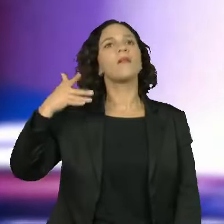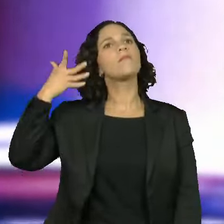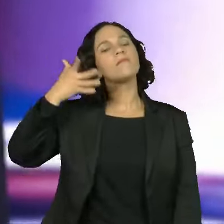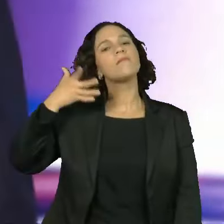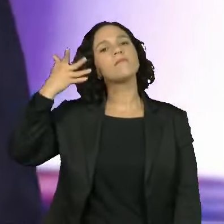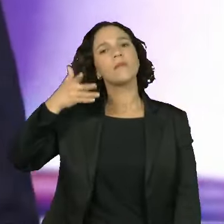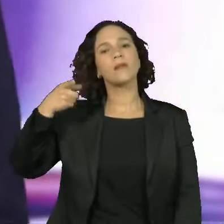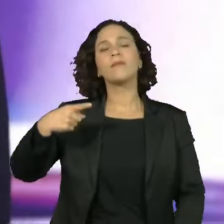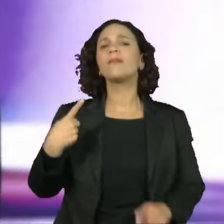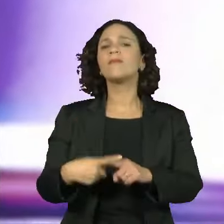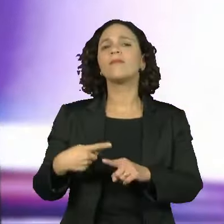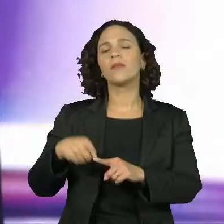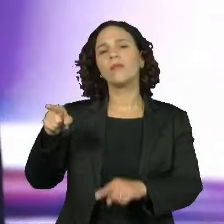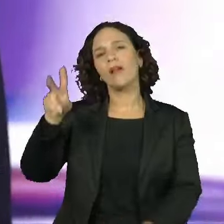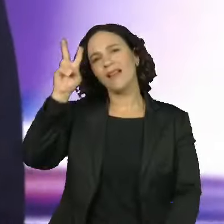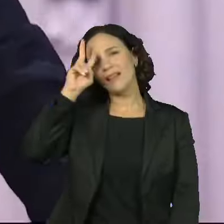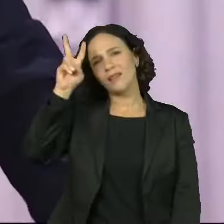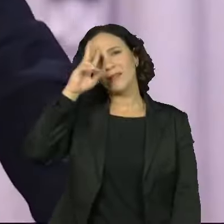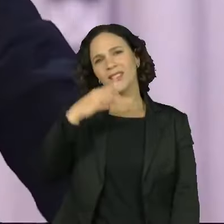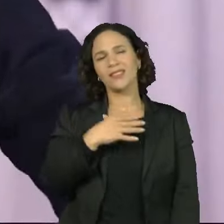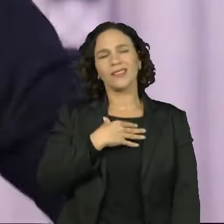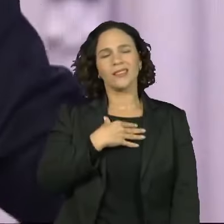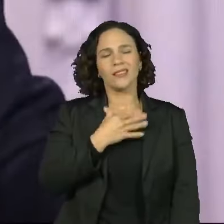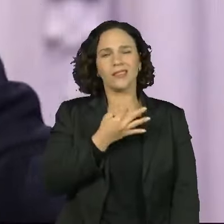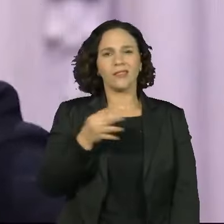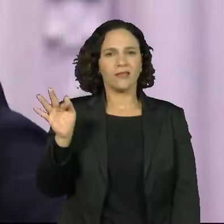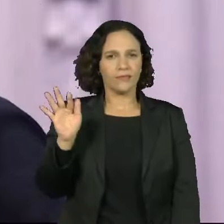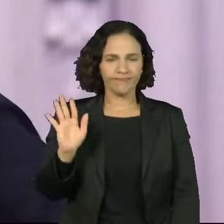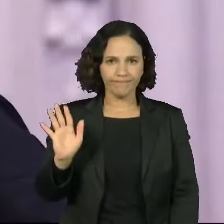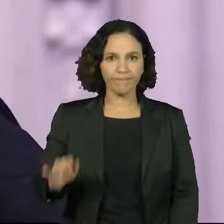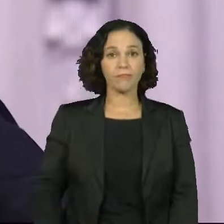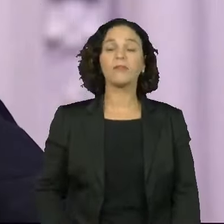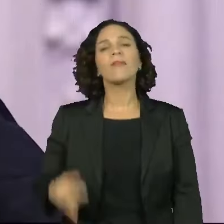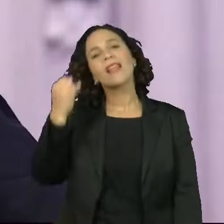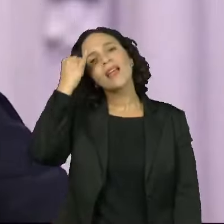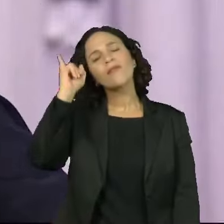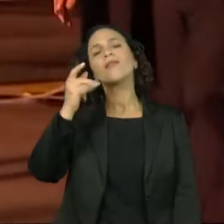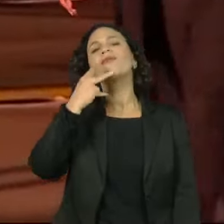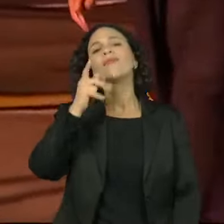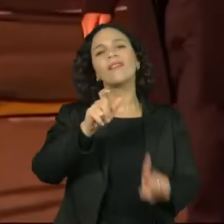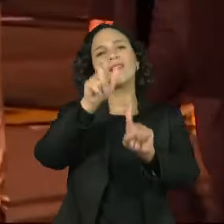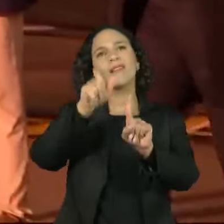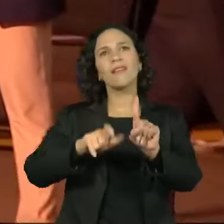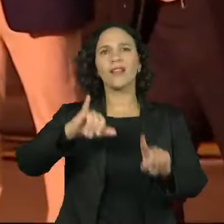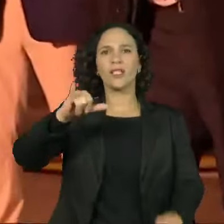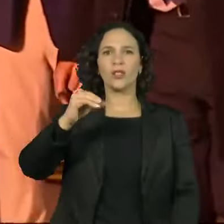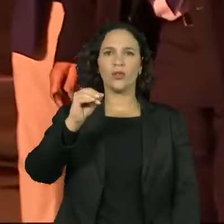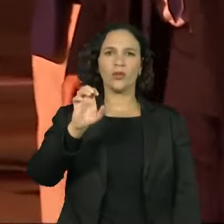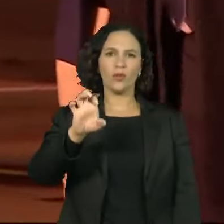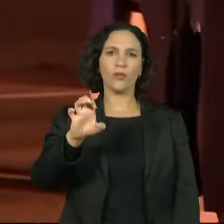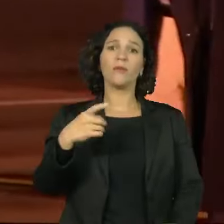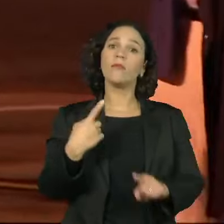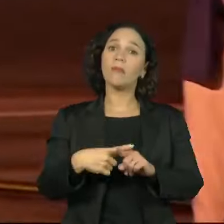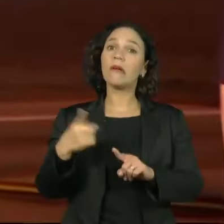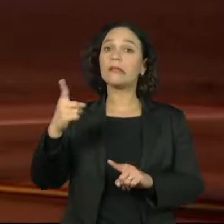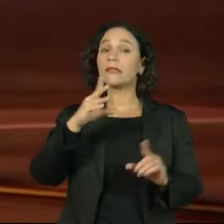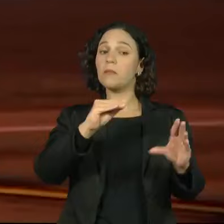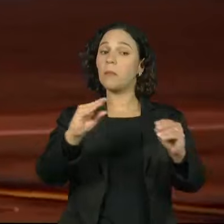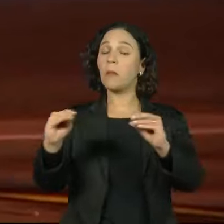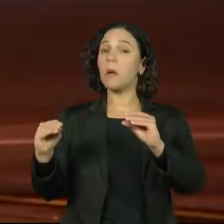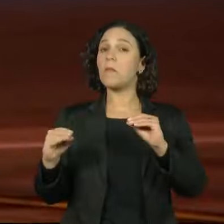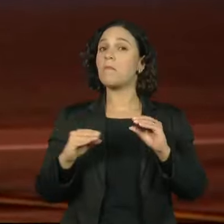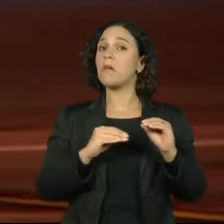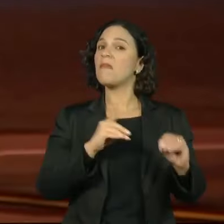caso pois trata-se de uma lembrança dolorosa trump evitou citar Joe biden nominalmente até porque são fortes os rumores de que o